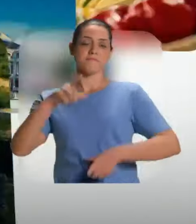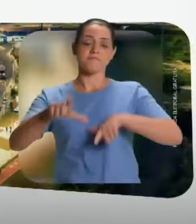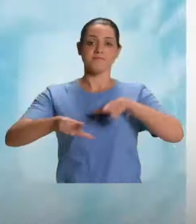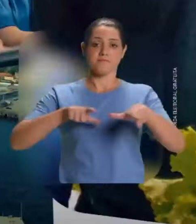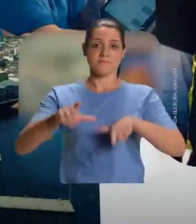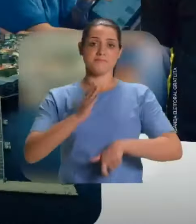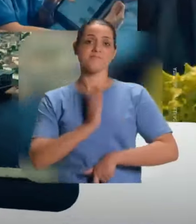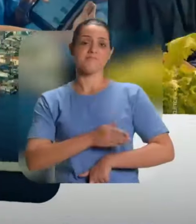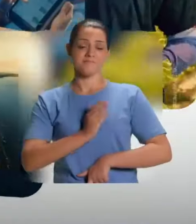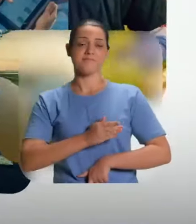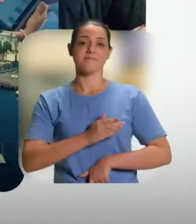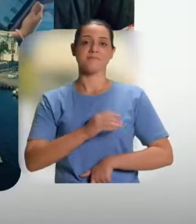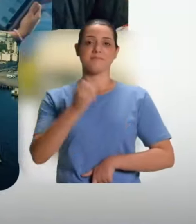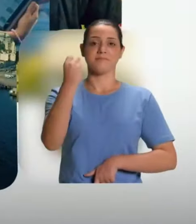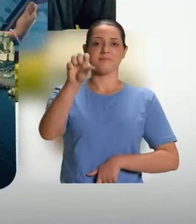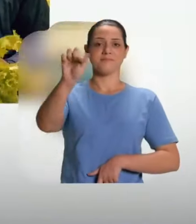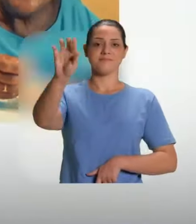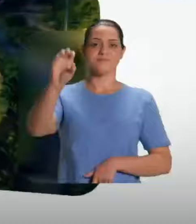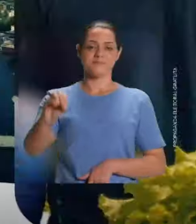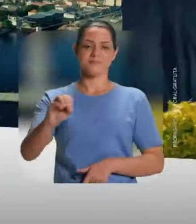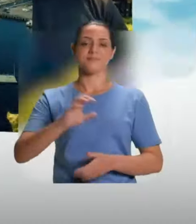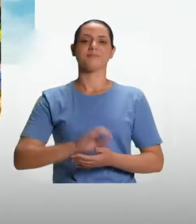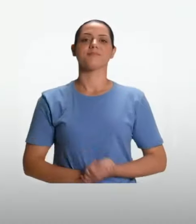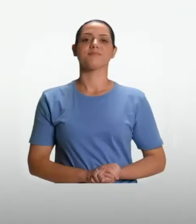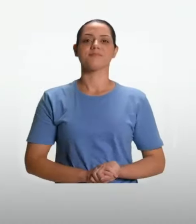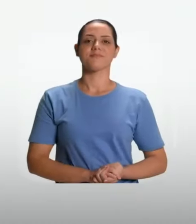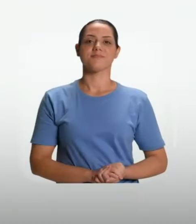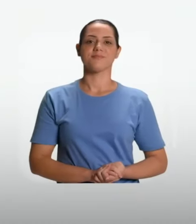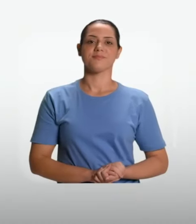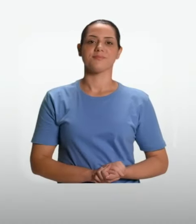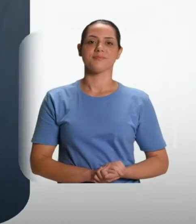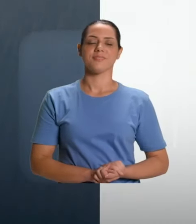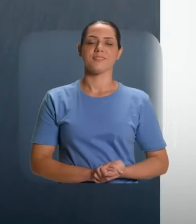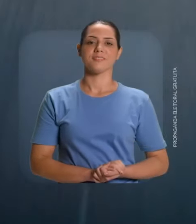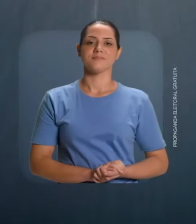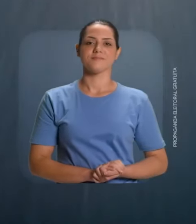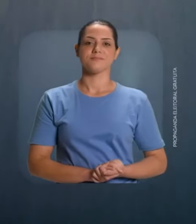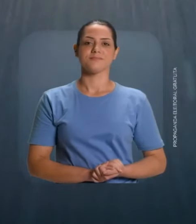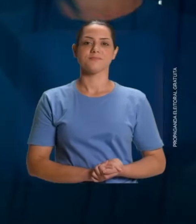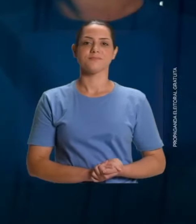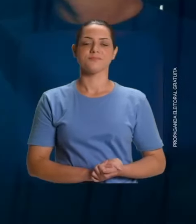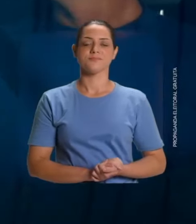coragem, trabalho e coração. Davi 70.